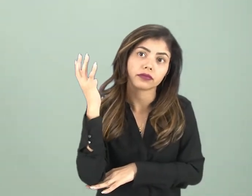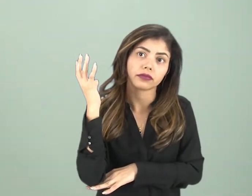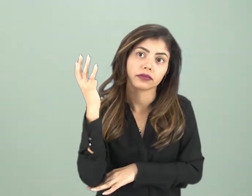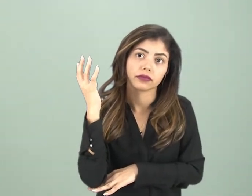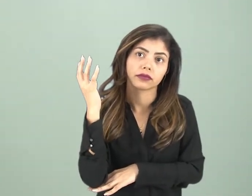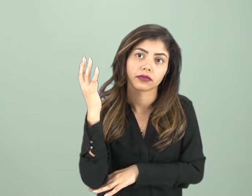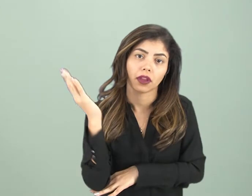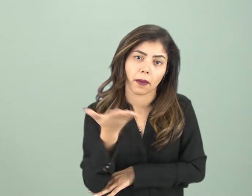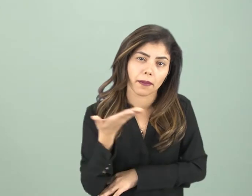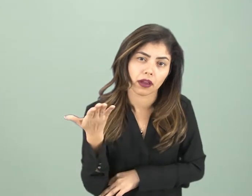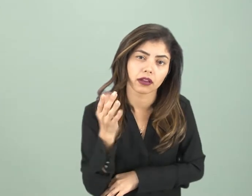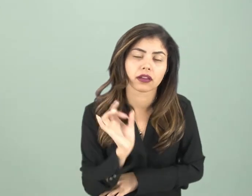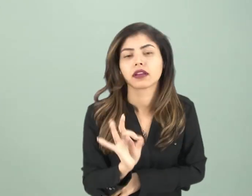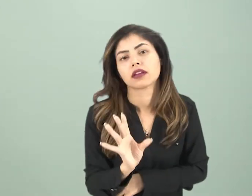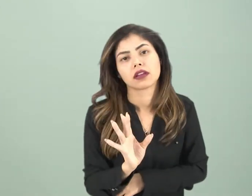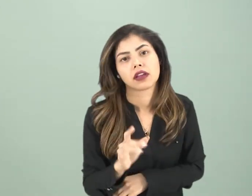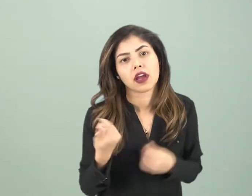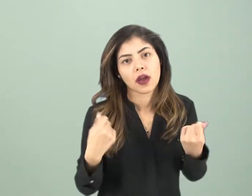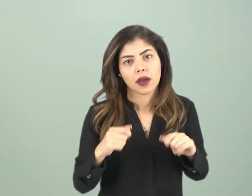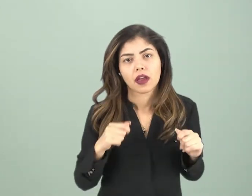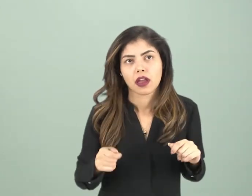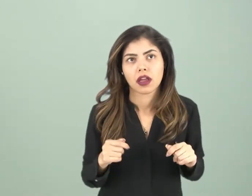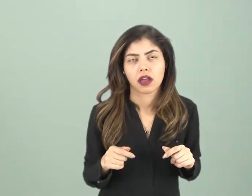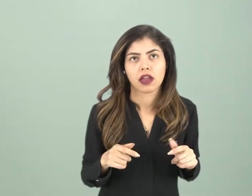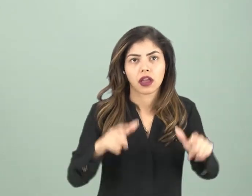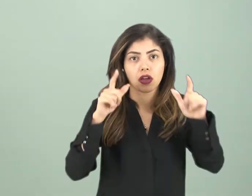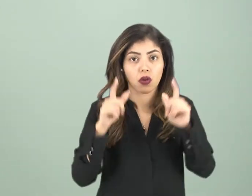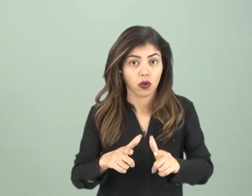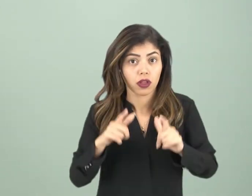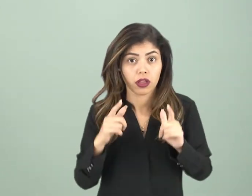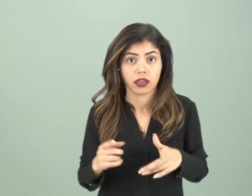né, basicamente que é predominante de uma